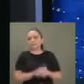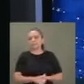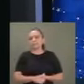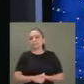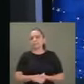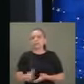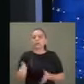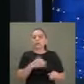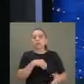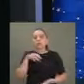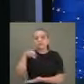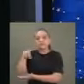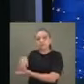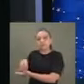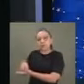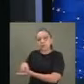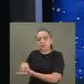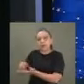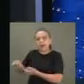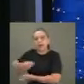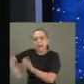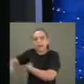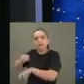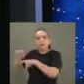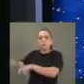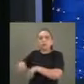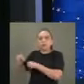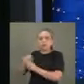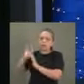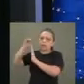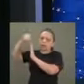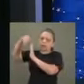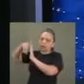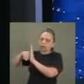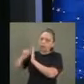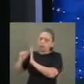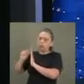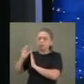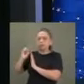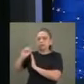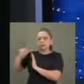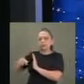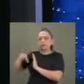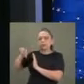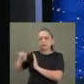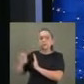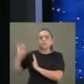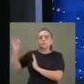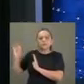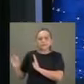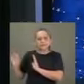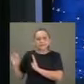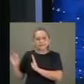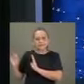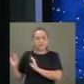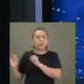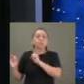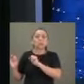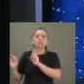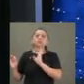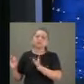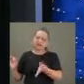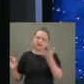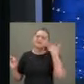agropecuária teve queda pequena de 0,9% o que já era